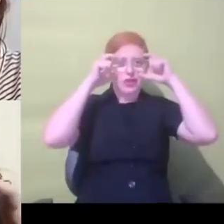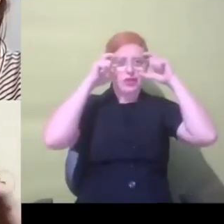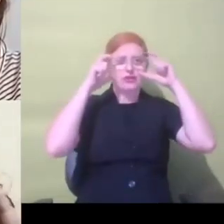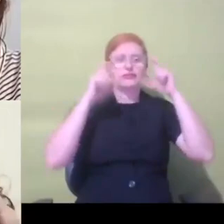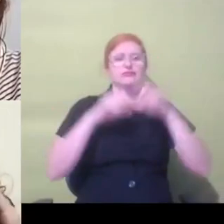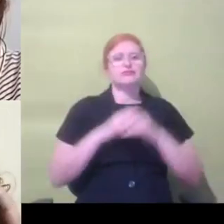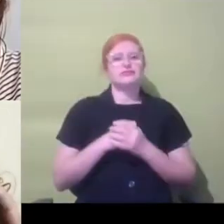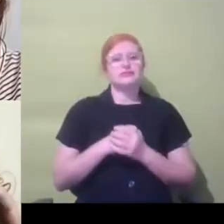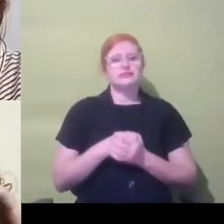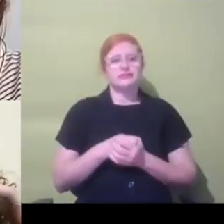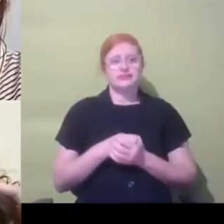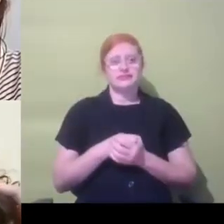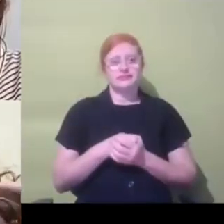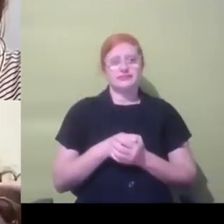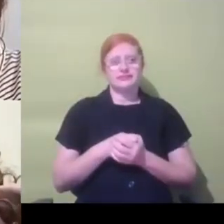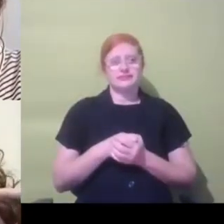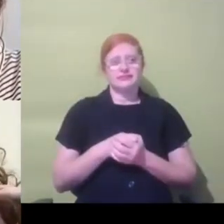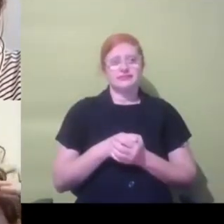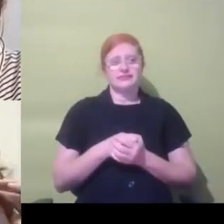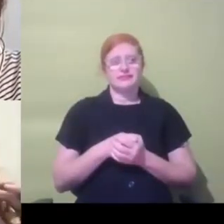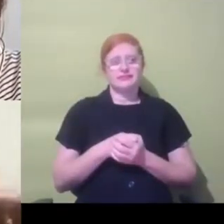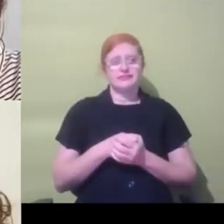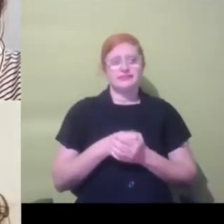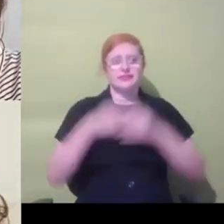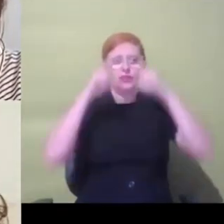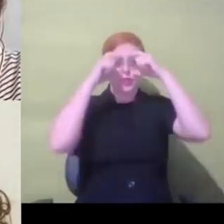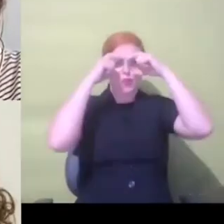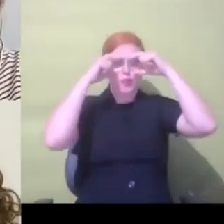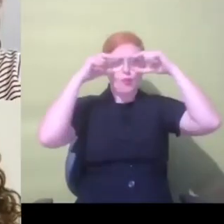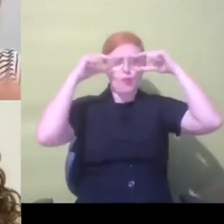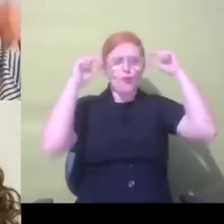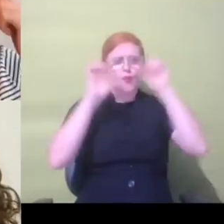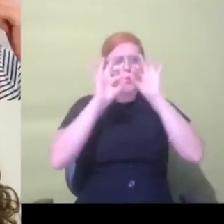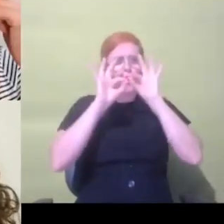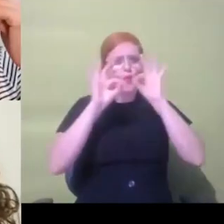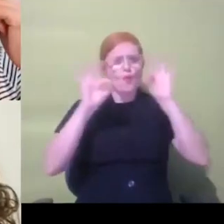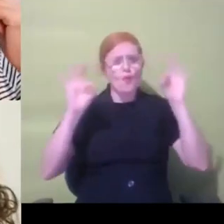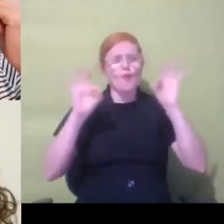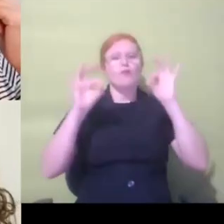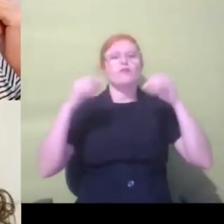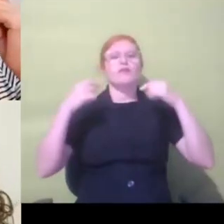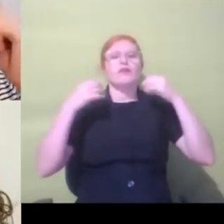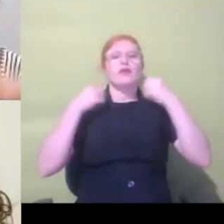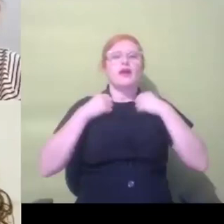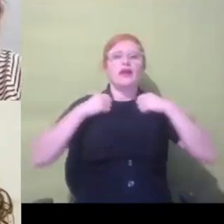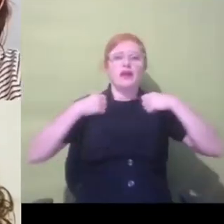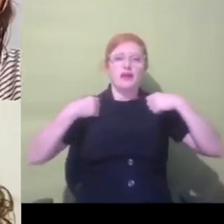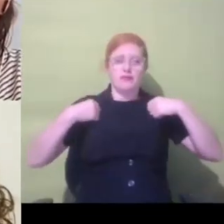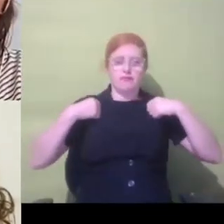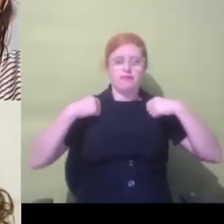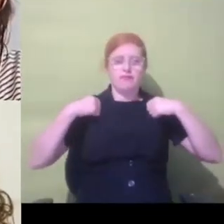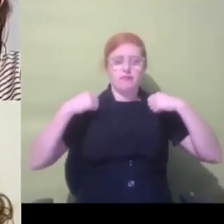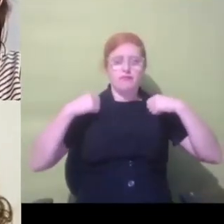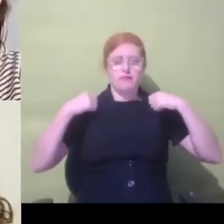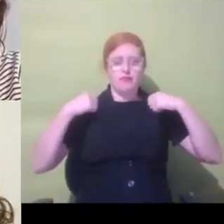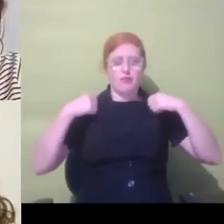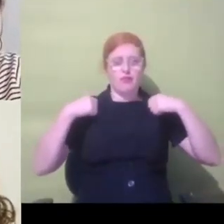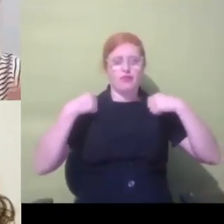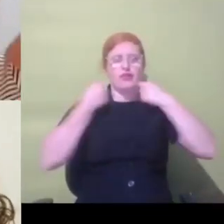redondo, com armação fina, estou vestindo uma blusa com